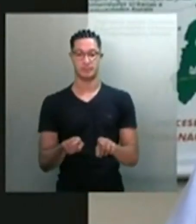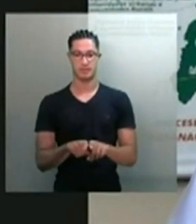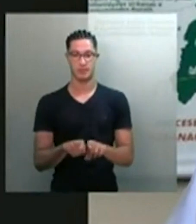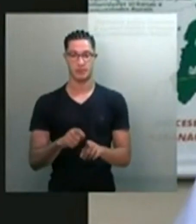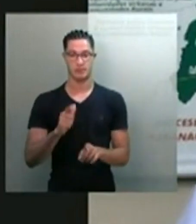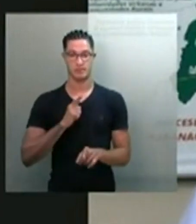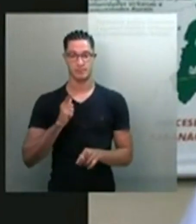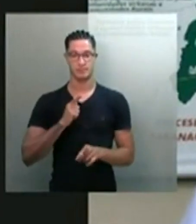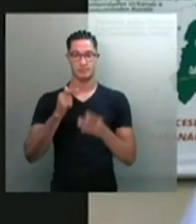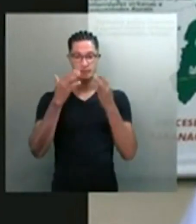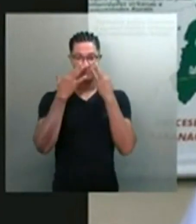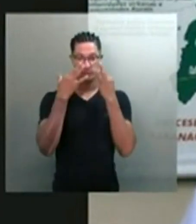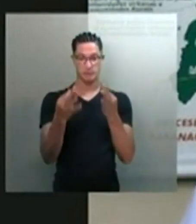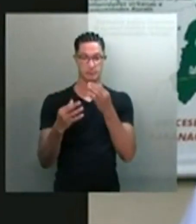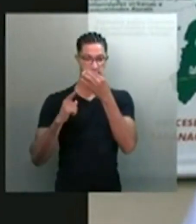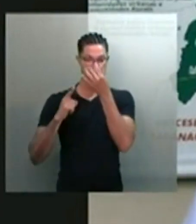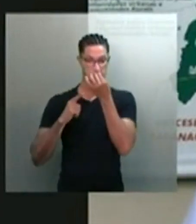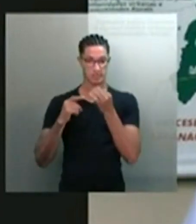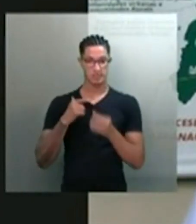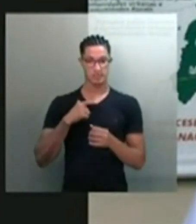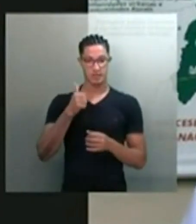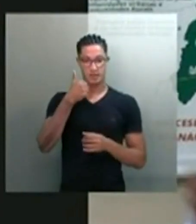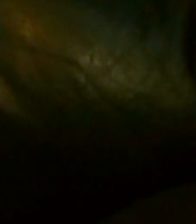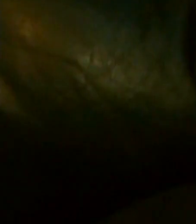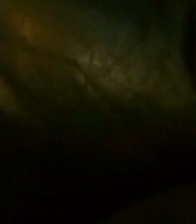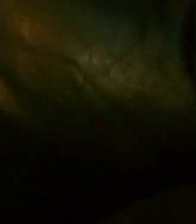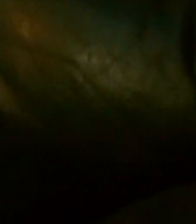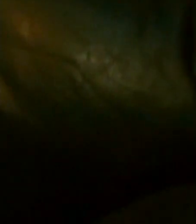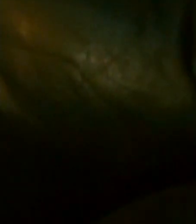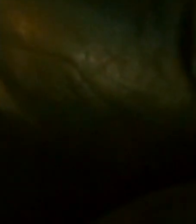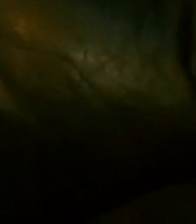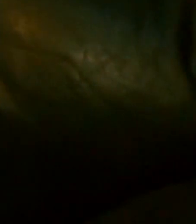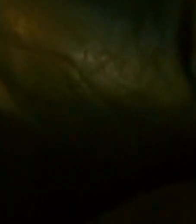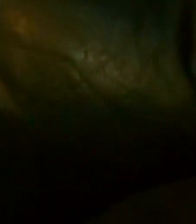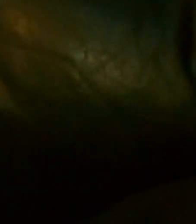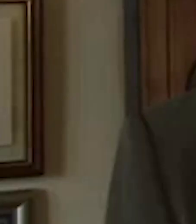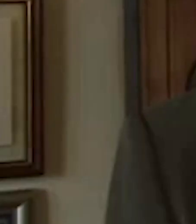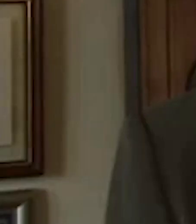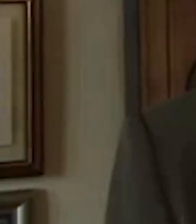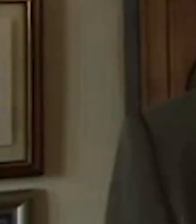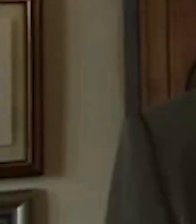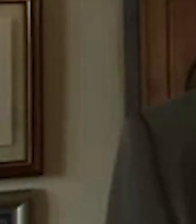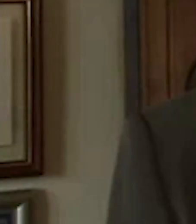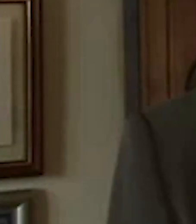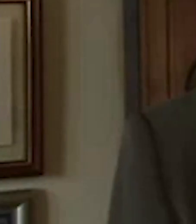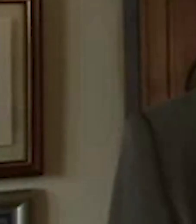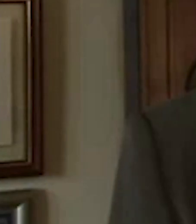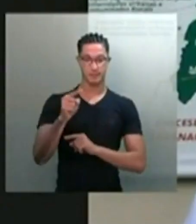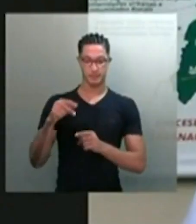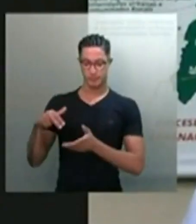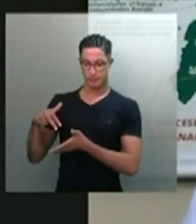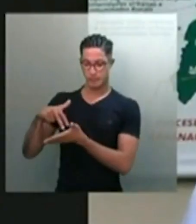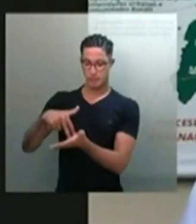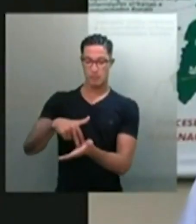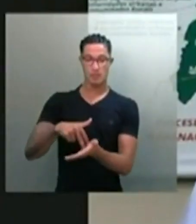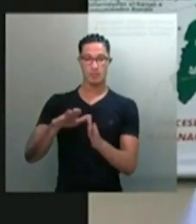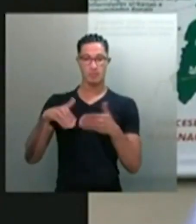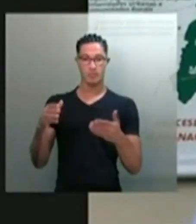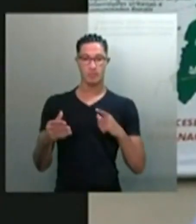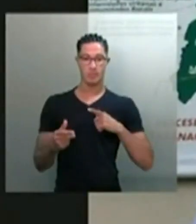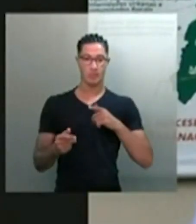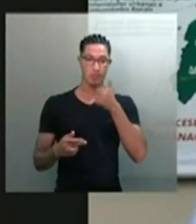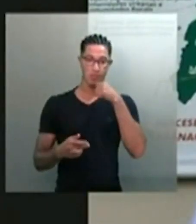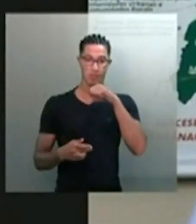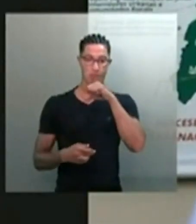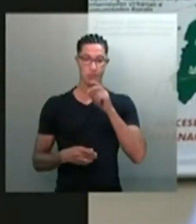coordenador internacional da Pastoral da Criança, é sobrinho de Dom Paulo e filho de Zilda Arns. Uma vez minha mãe se